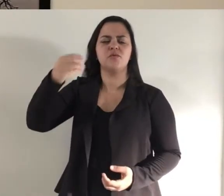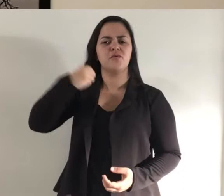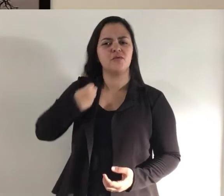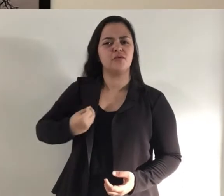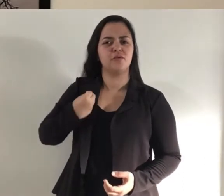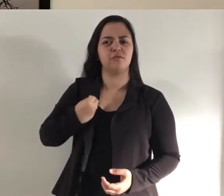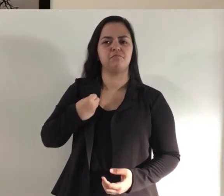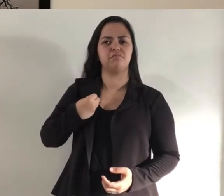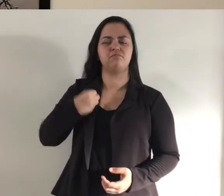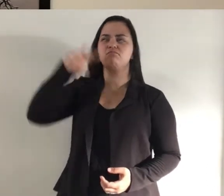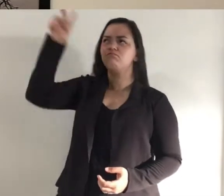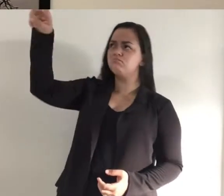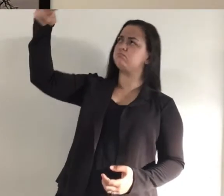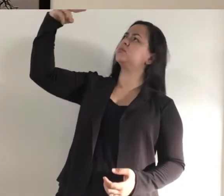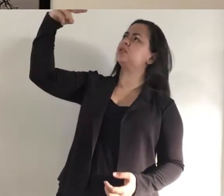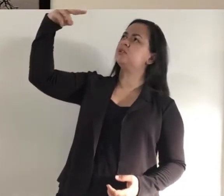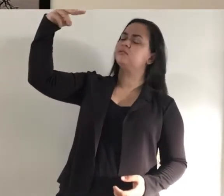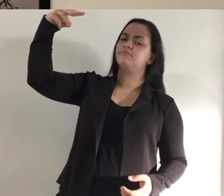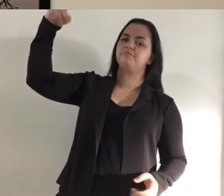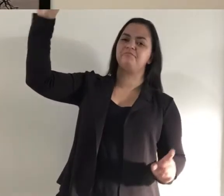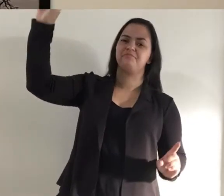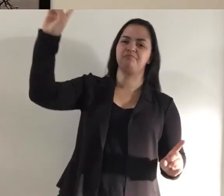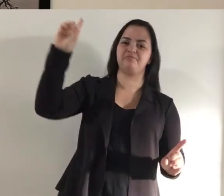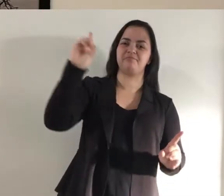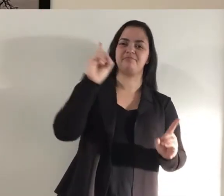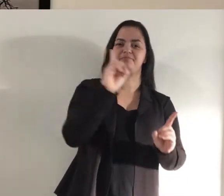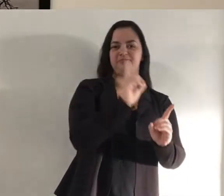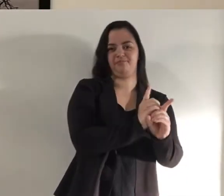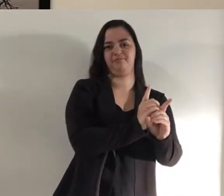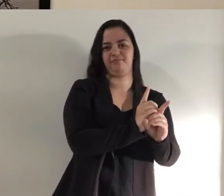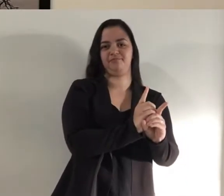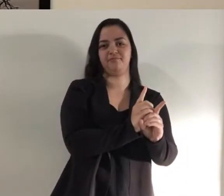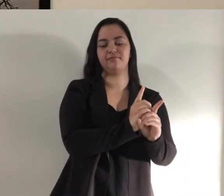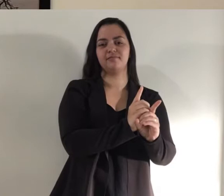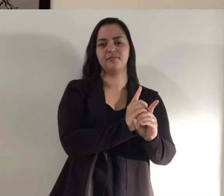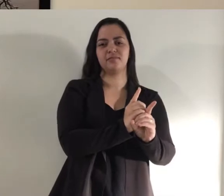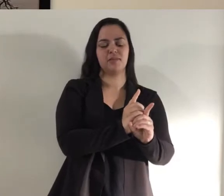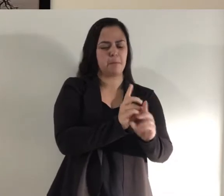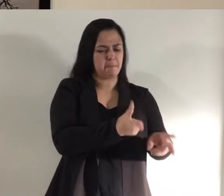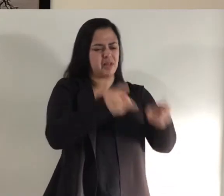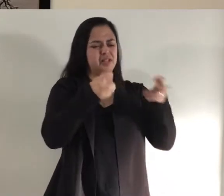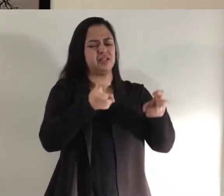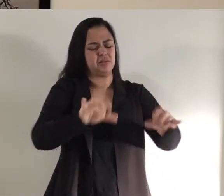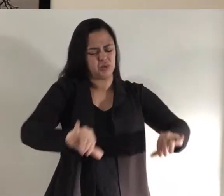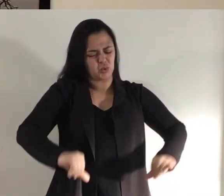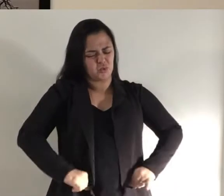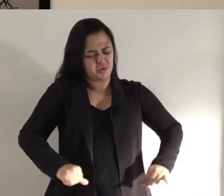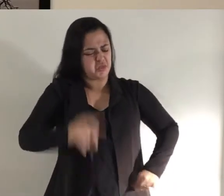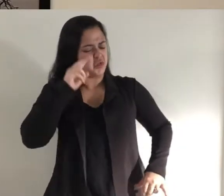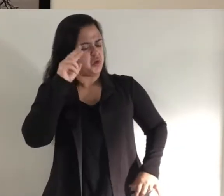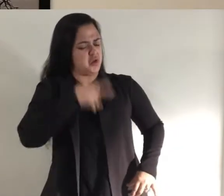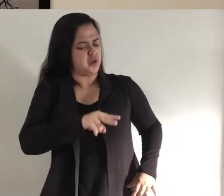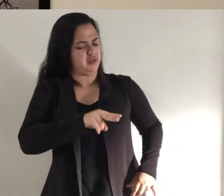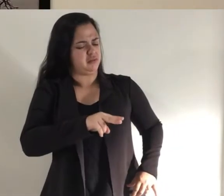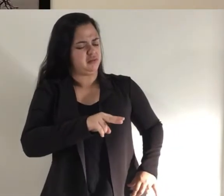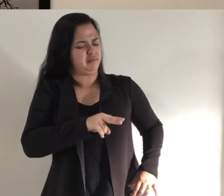nosso encontro. Ele vem, ele olha para a nossa situação, ele olha para a nossa dor, ele olha para o nosso sofrimento e